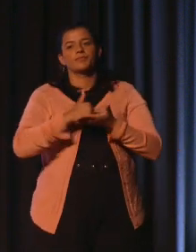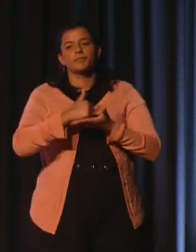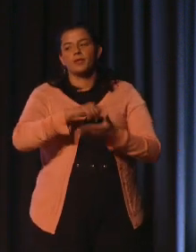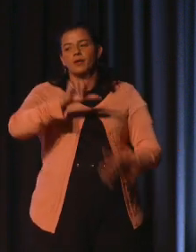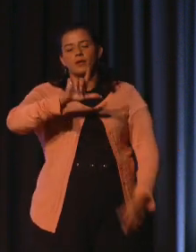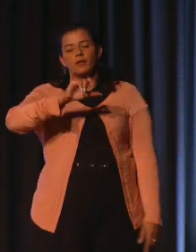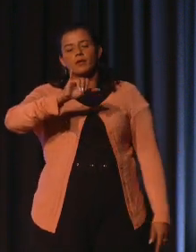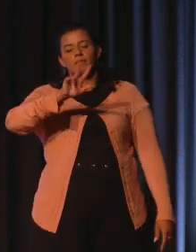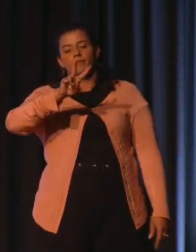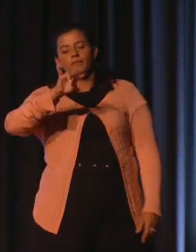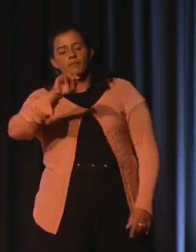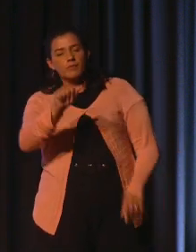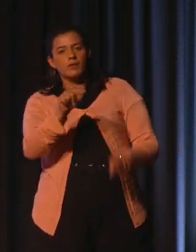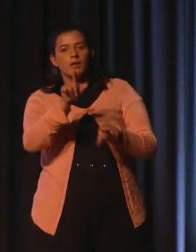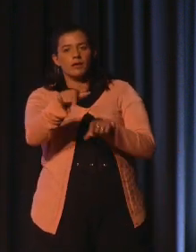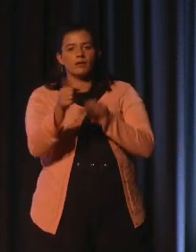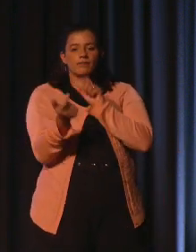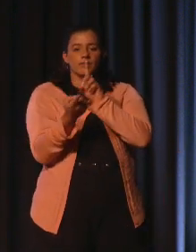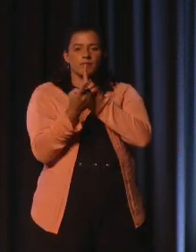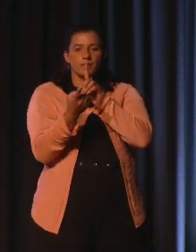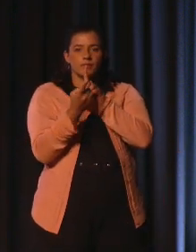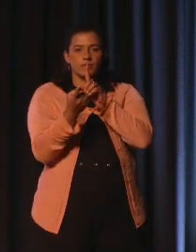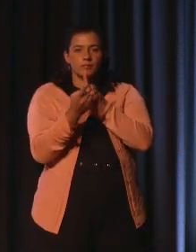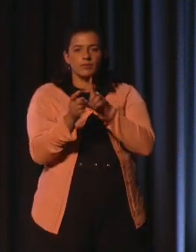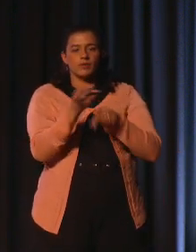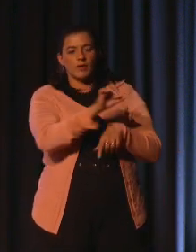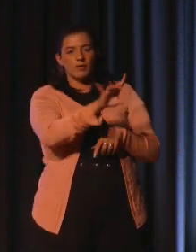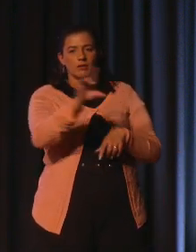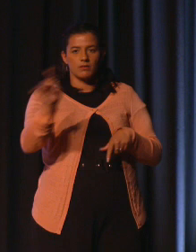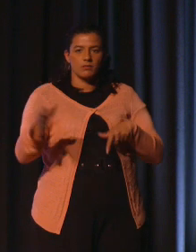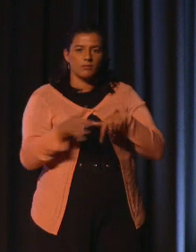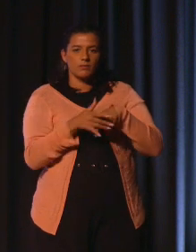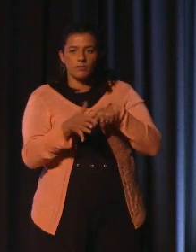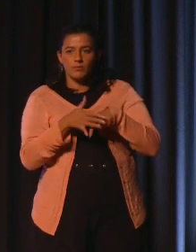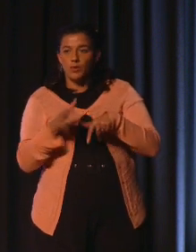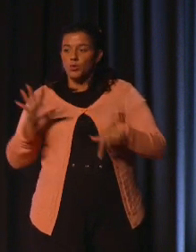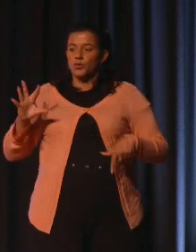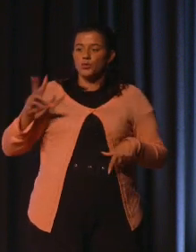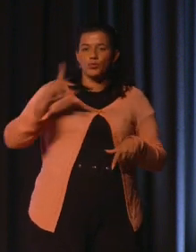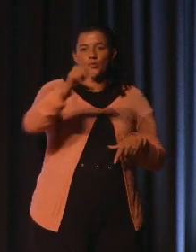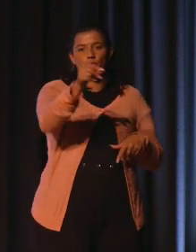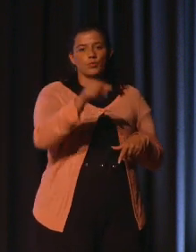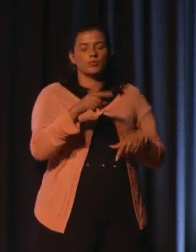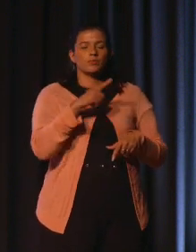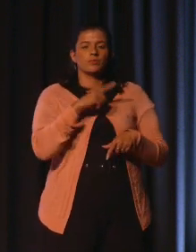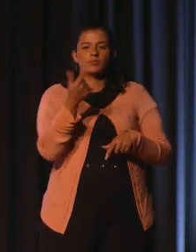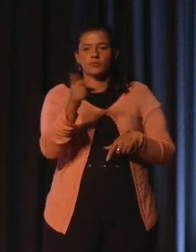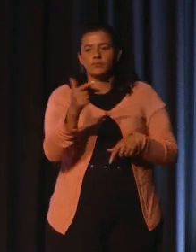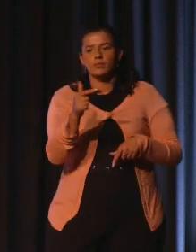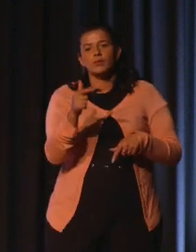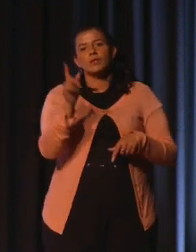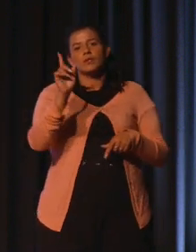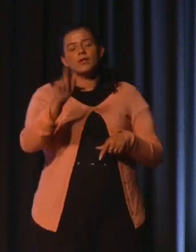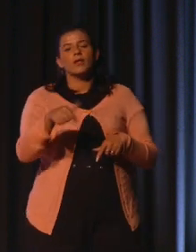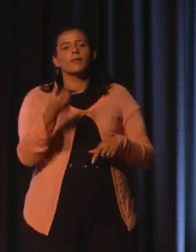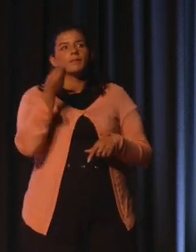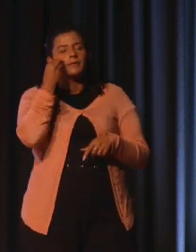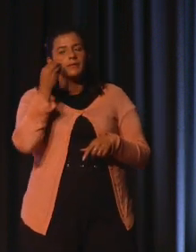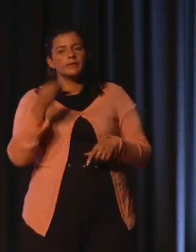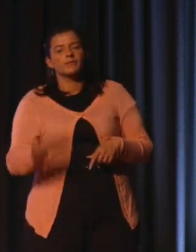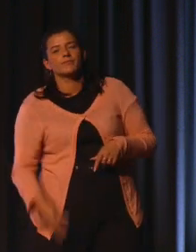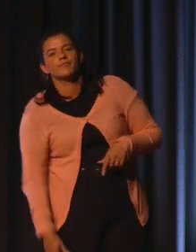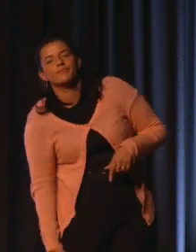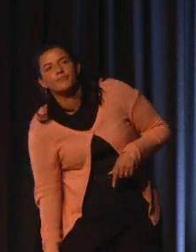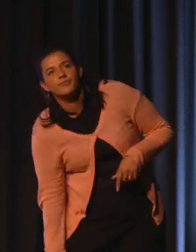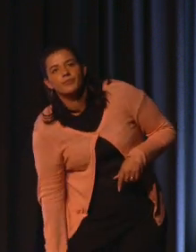Lívia, ela faz o atendimento aos pacientes. Não atendemos todos os pacientes com coagulopatias pela questão do